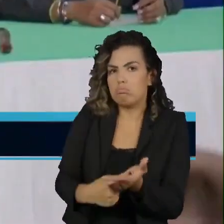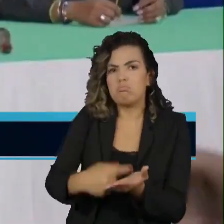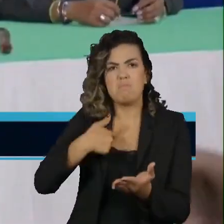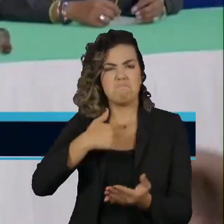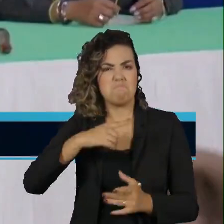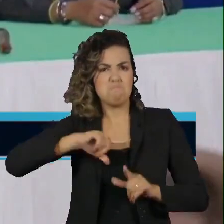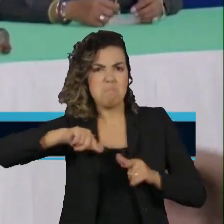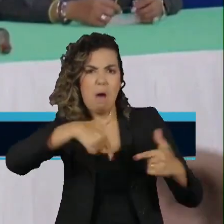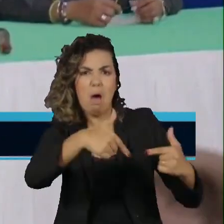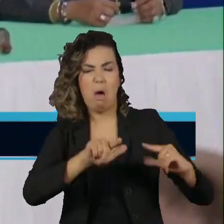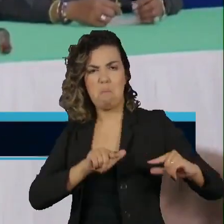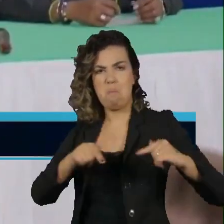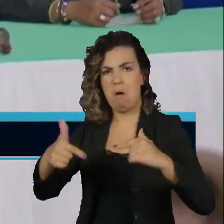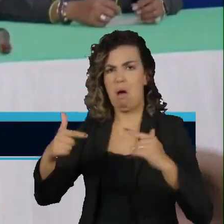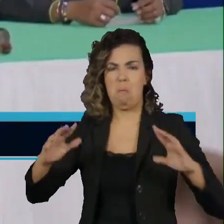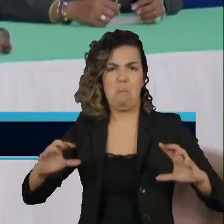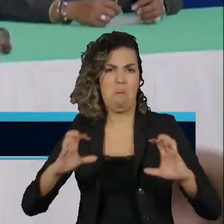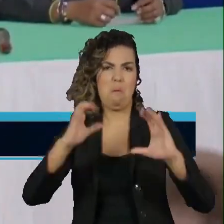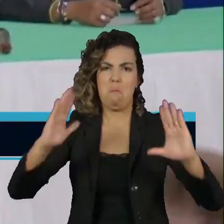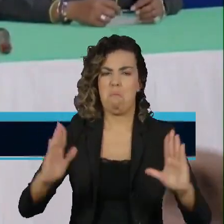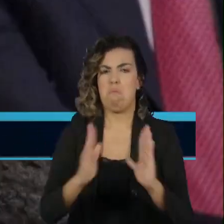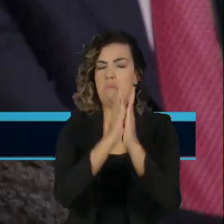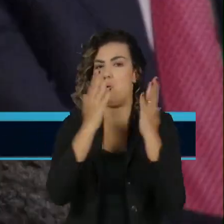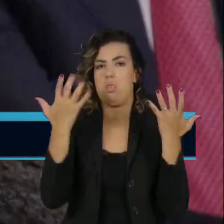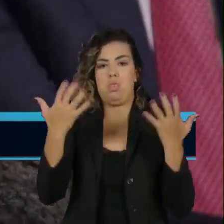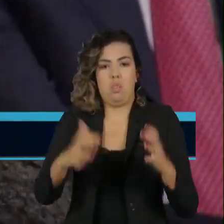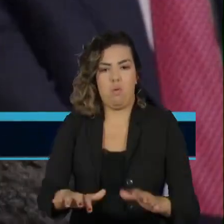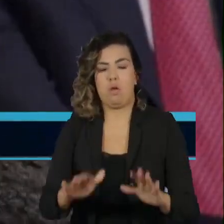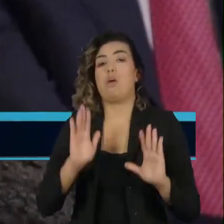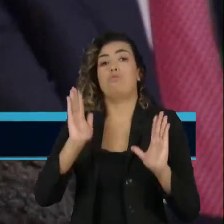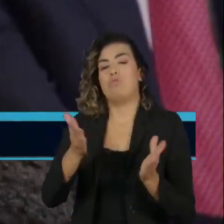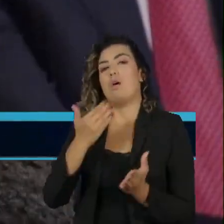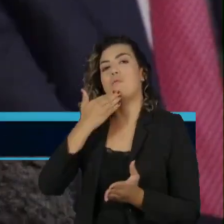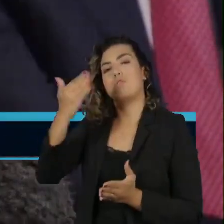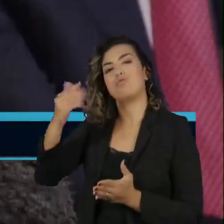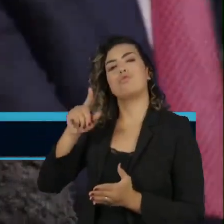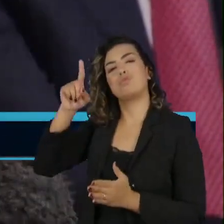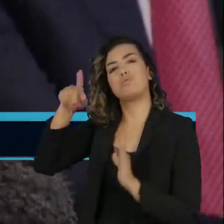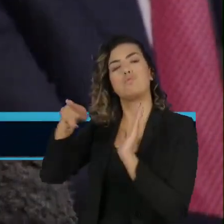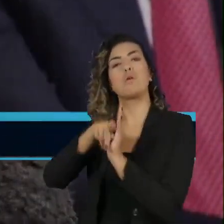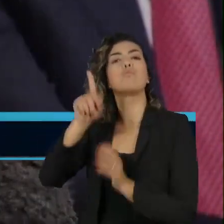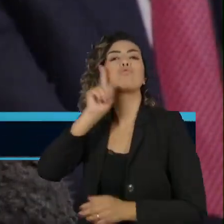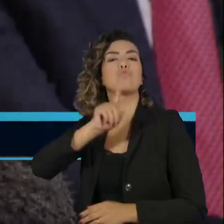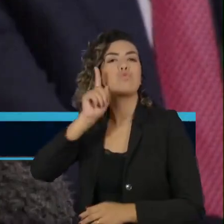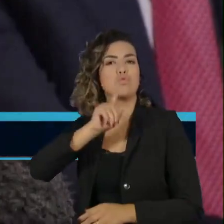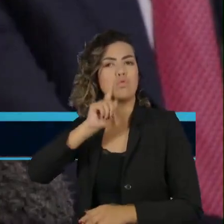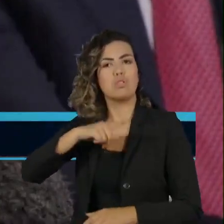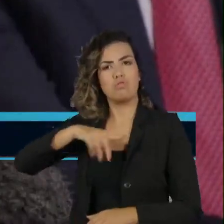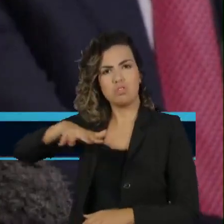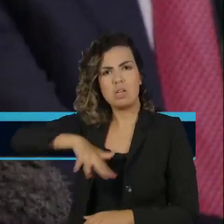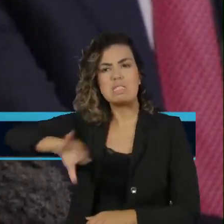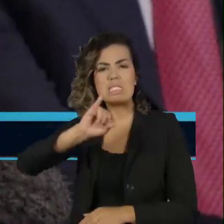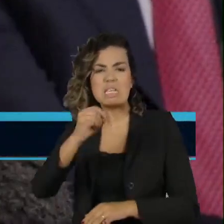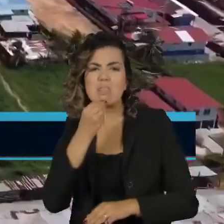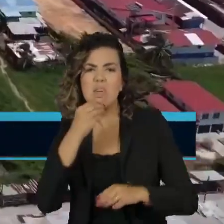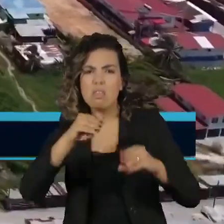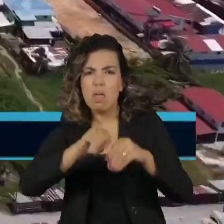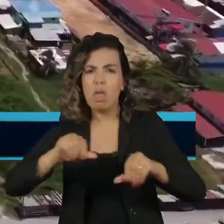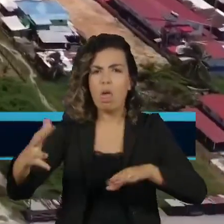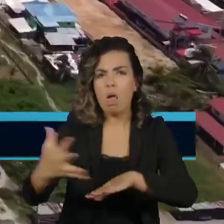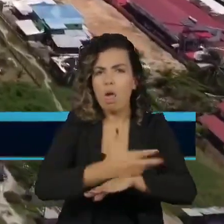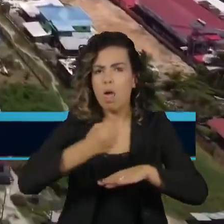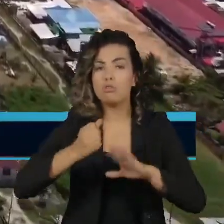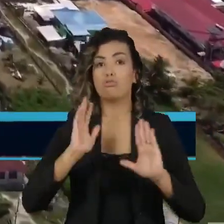dois países elegeram os blocos caribenhos latinoamericanos e o presidente do Brasil caso surja algum incidente uma nova